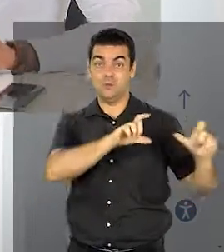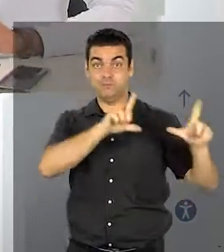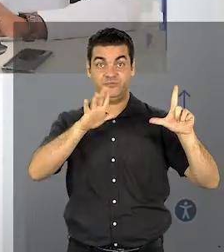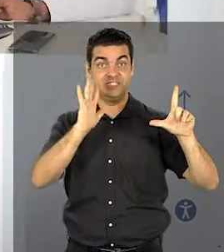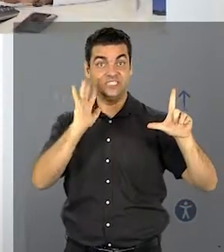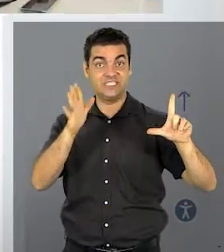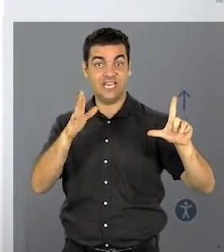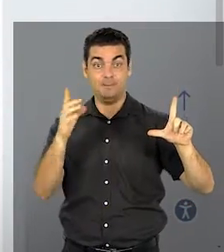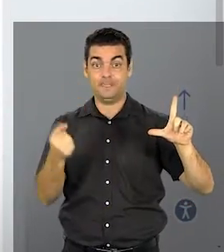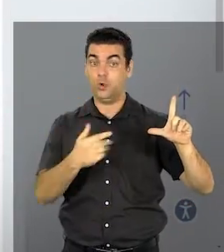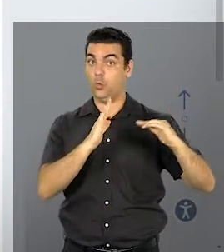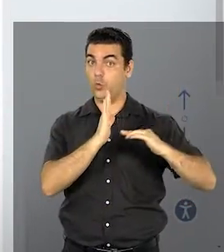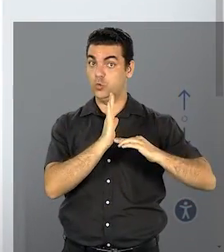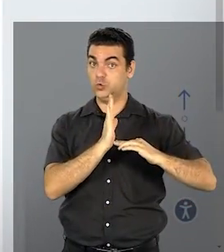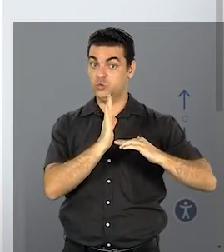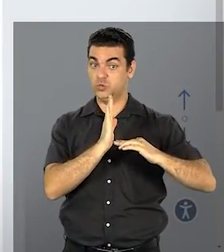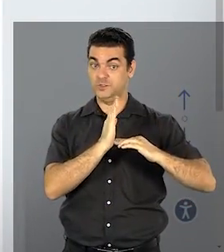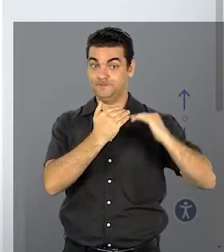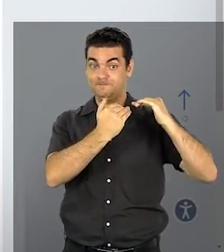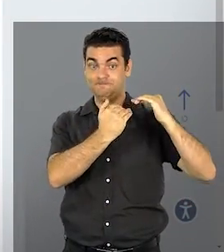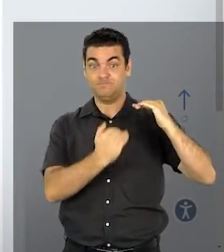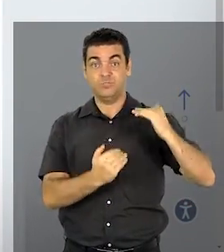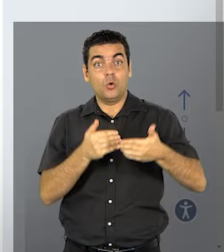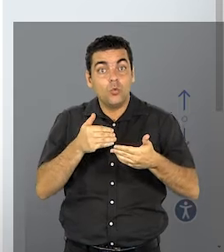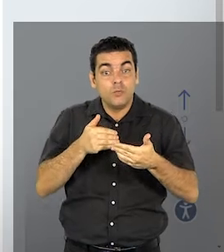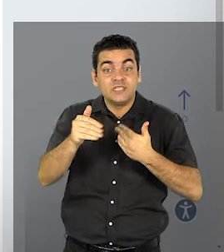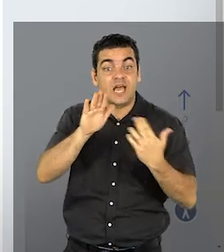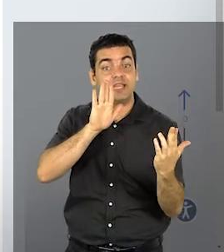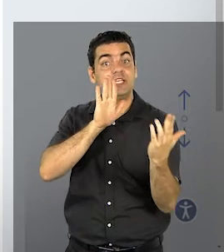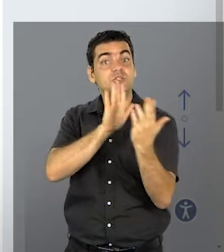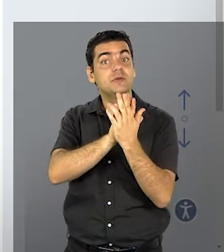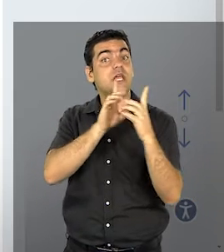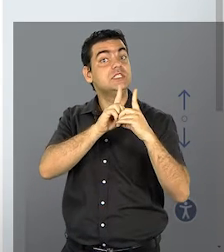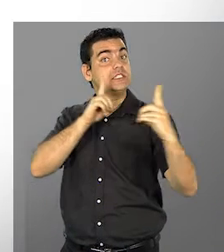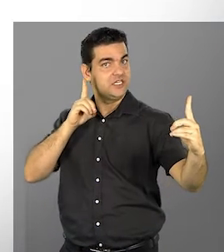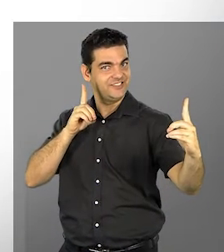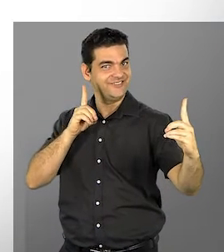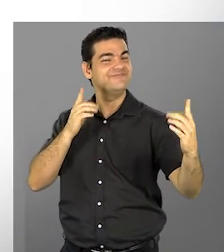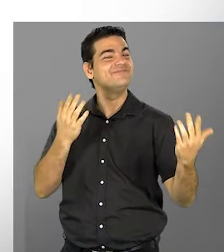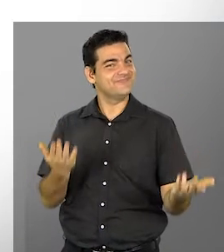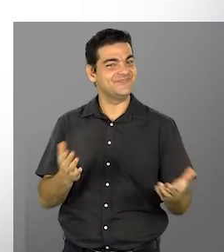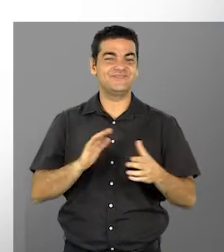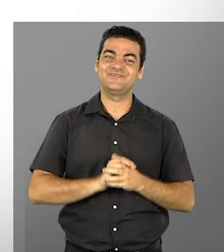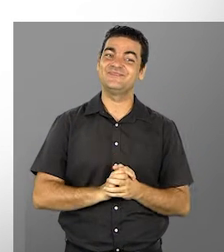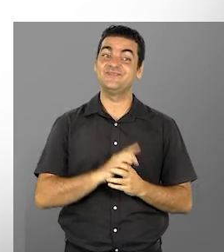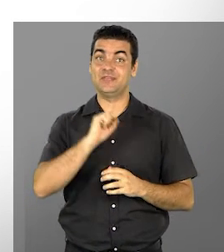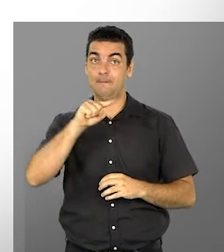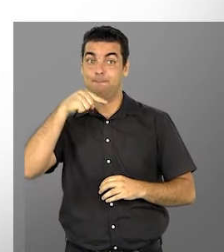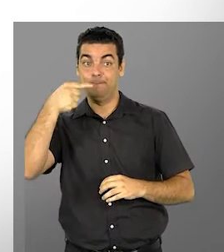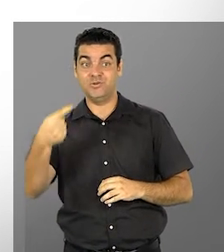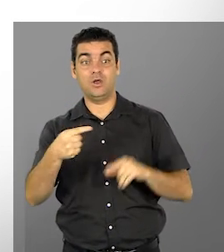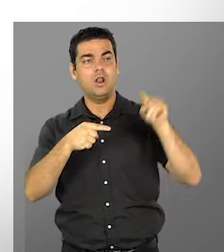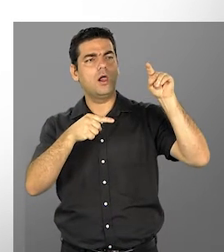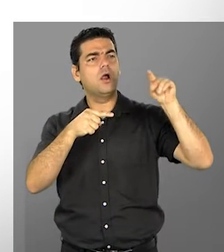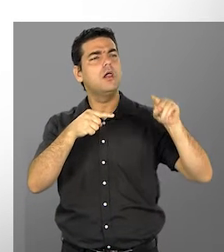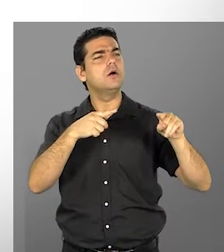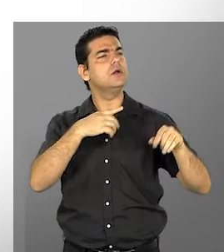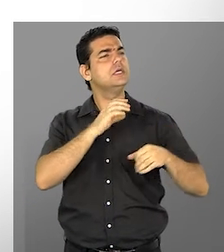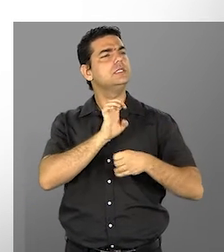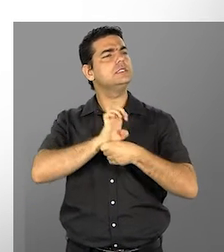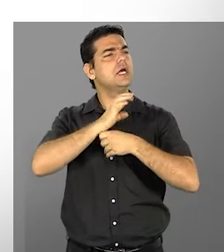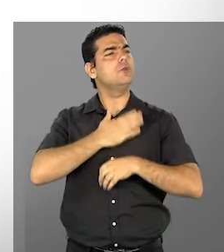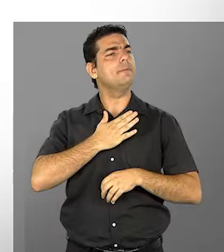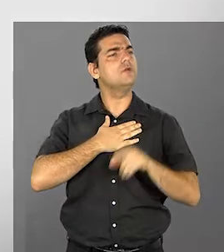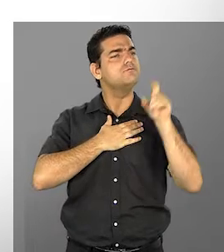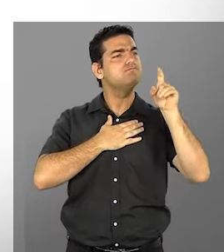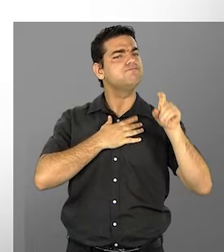página que você abriu, vamos lá embaixo, em Iniciar seu atendimento à distância. Depois, é só selecionar